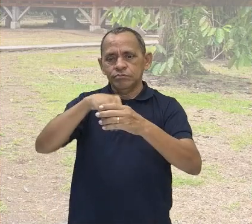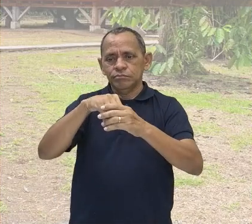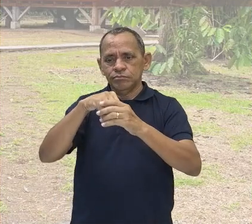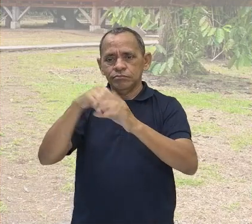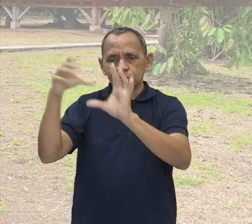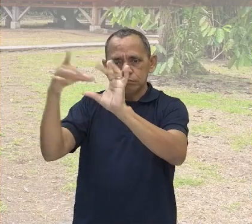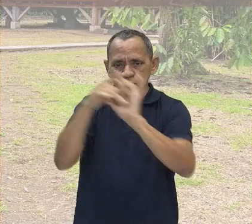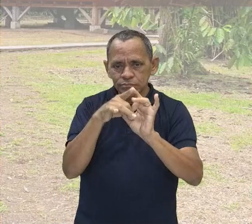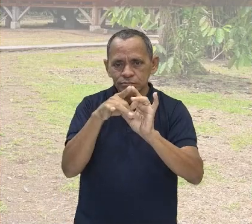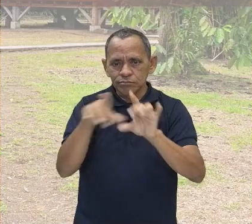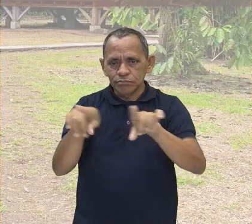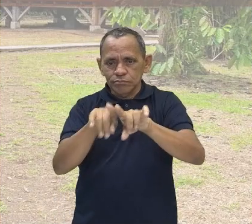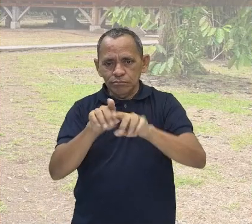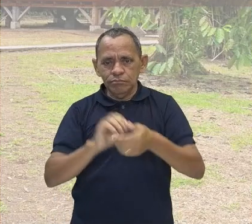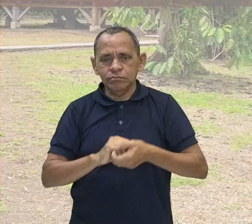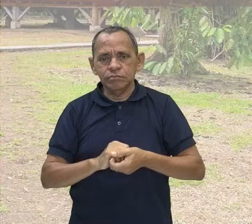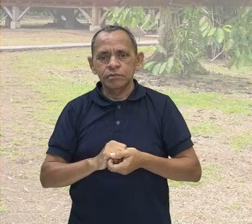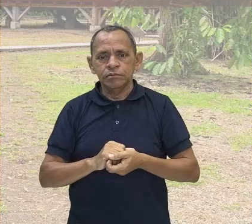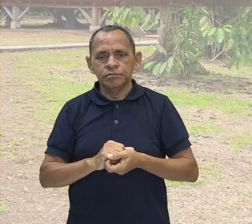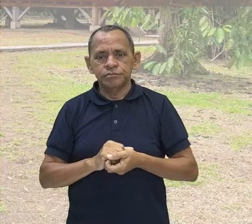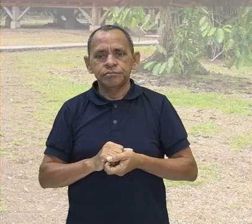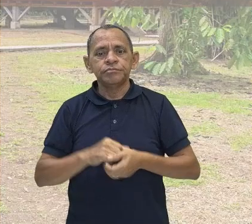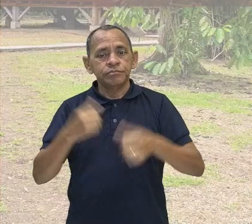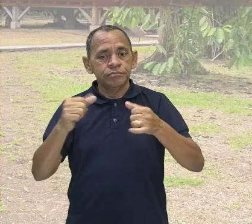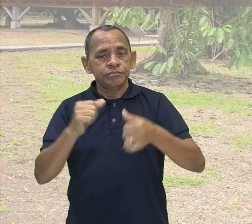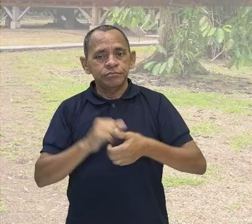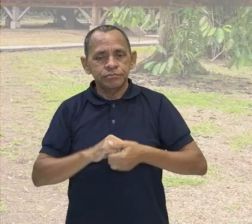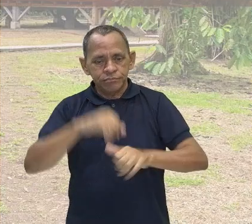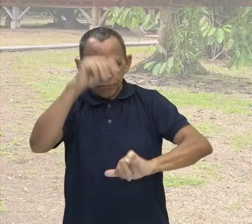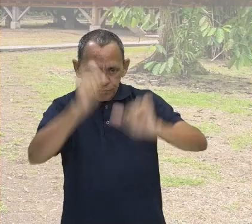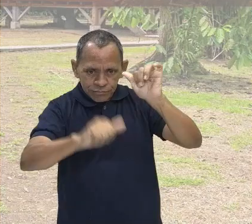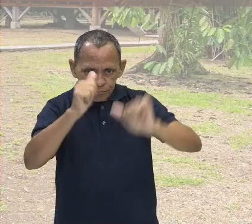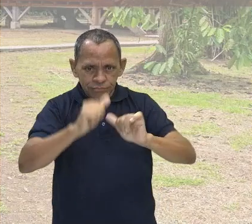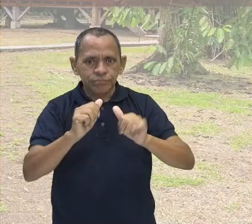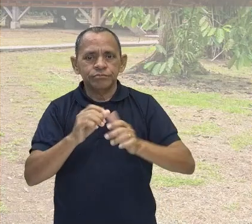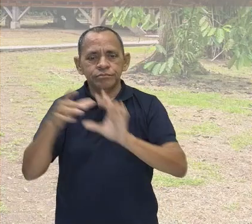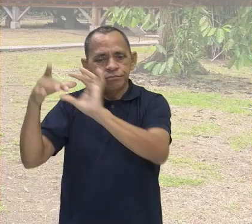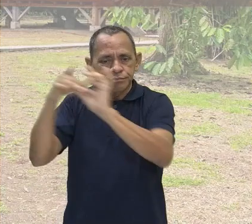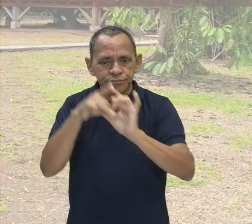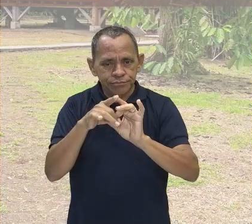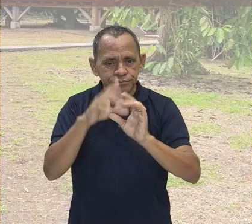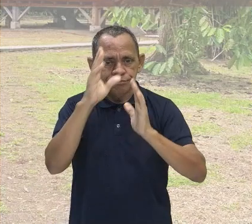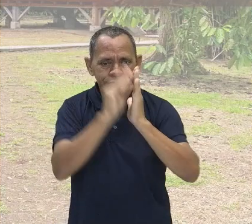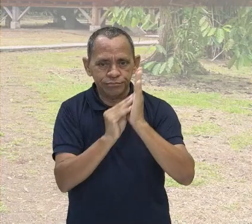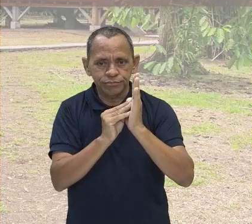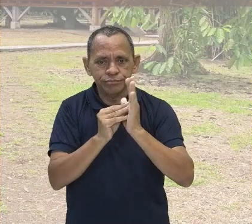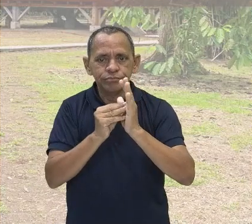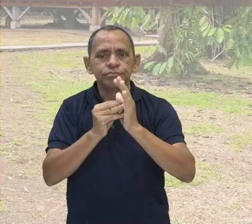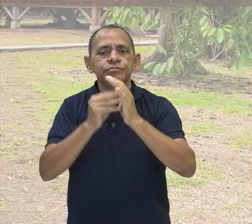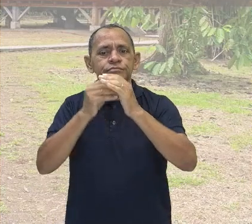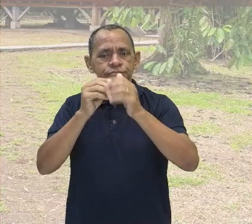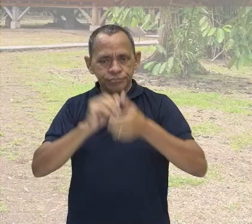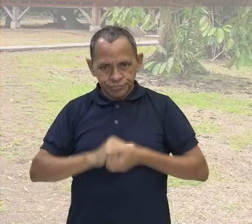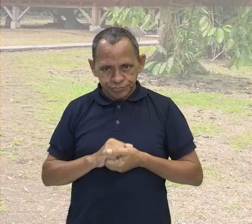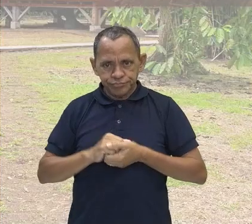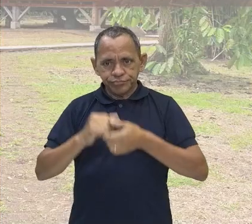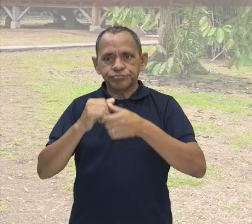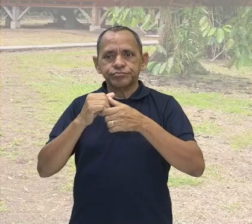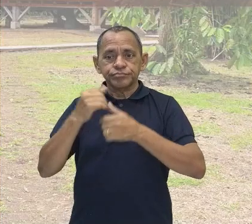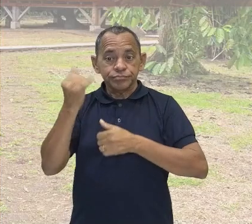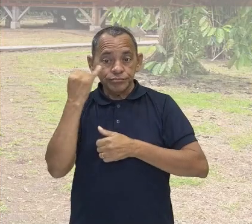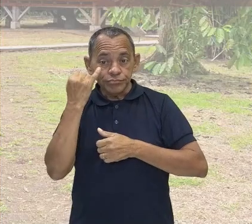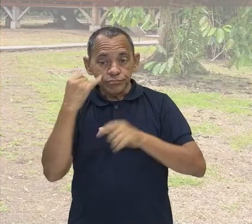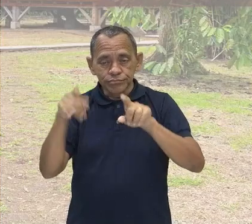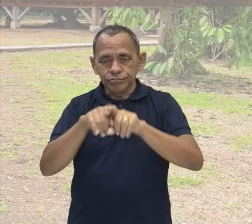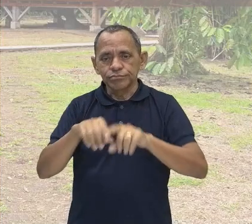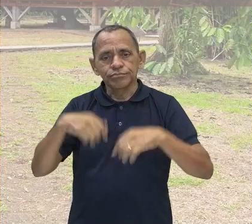preciso interpretar aquele conteúdo, analisar o contexto em que aquele conteúdo foi dado. Então ele vai exigir do leitor uma